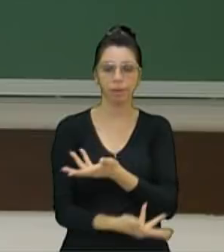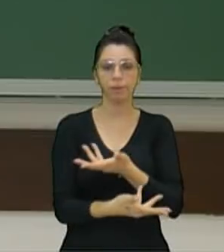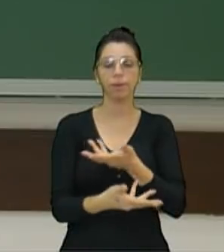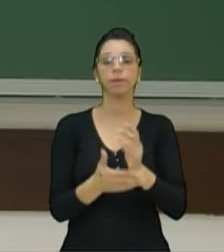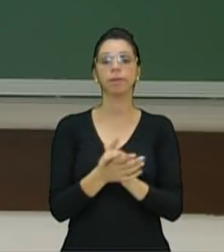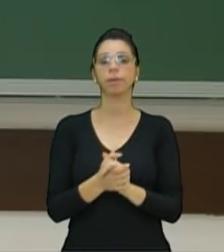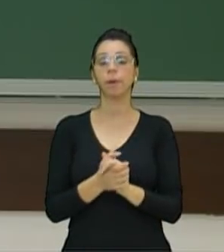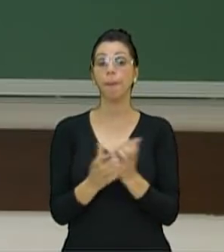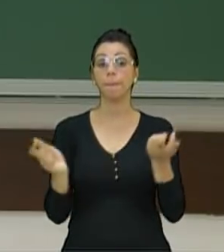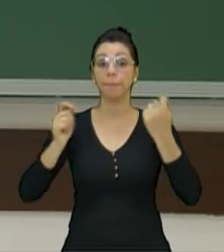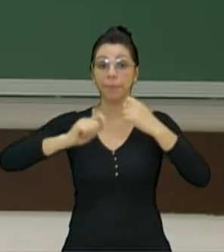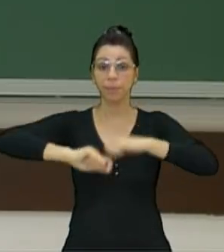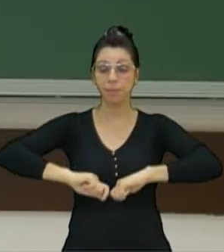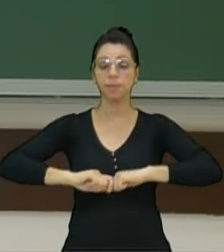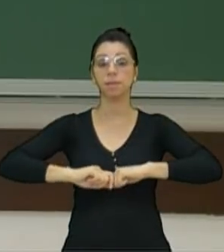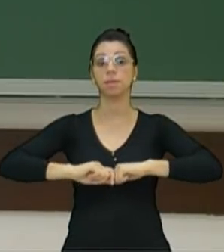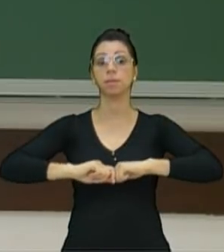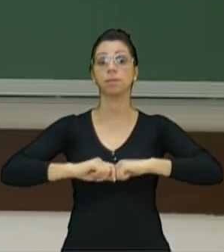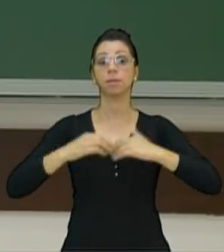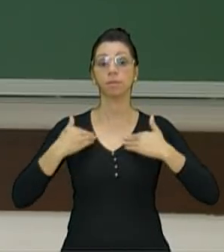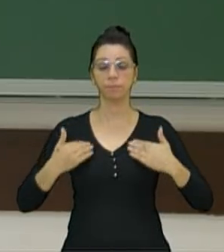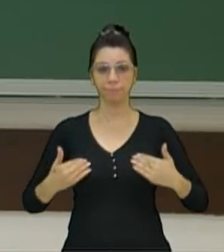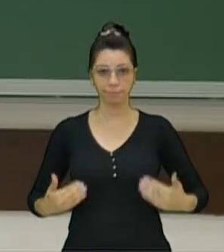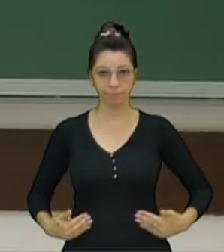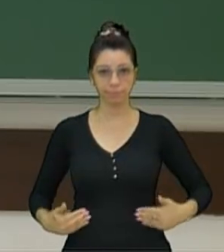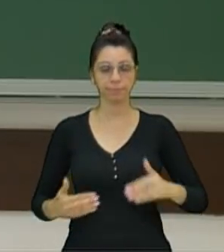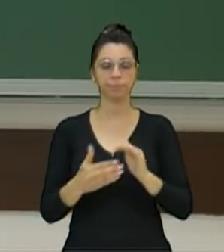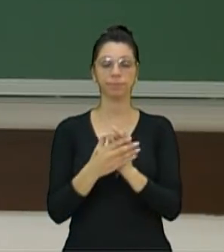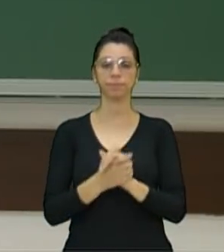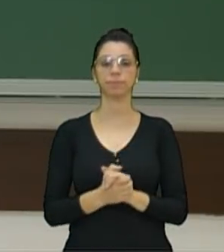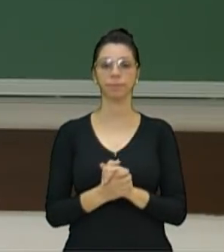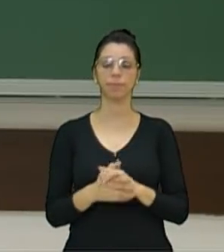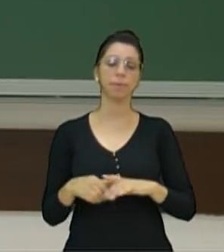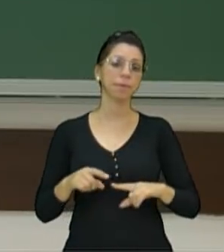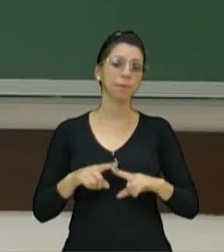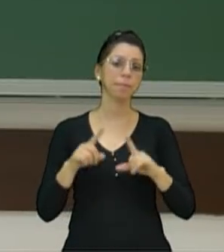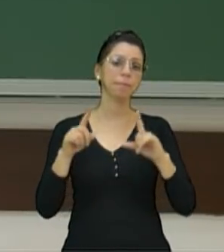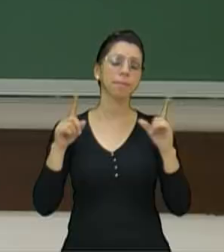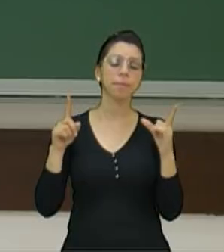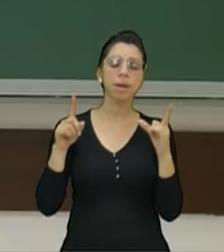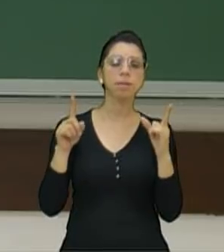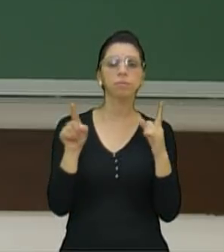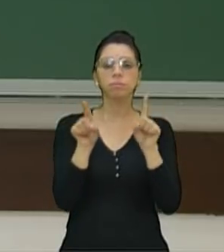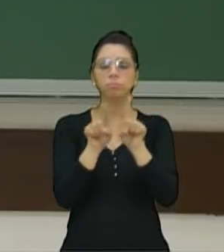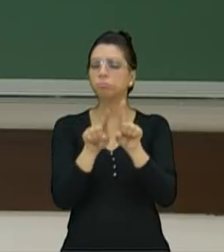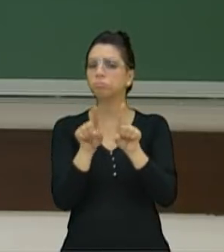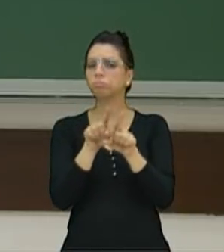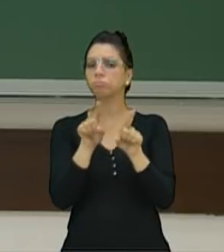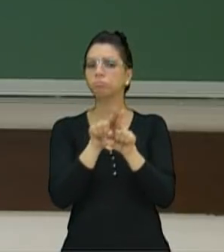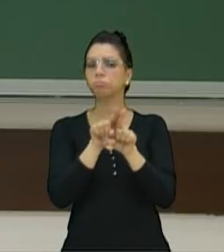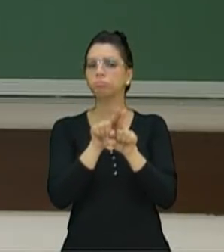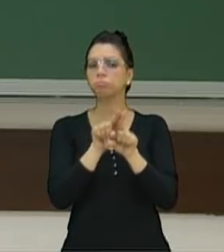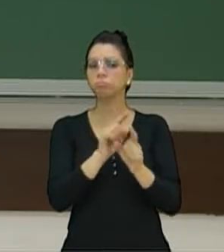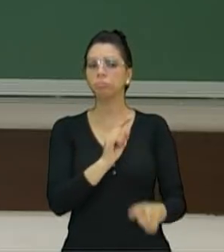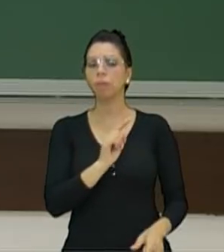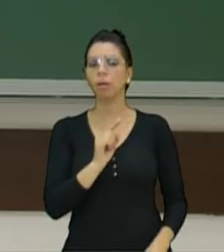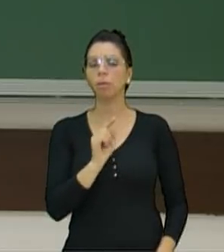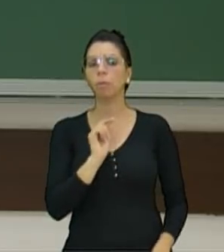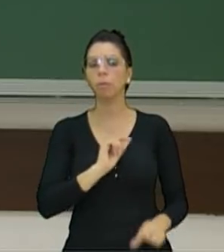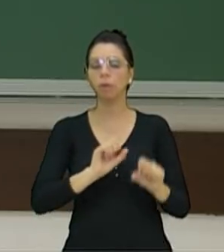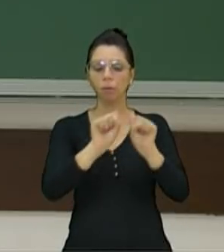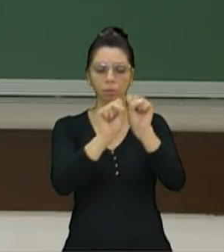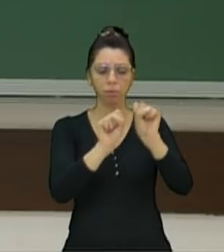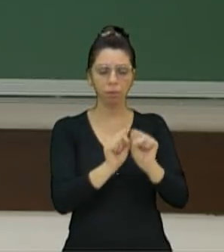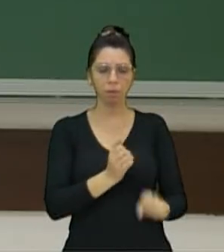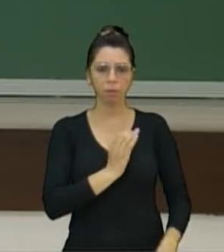aquilo que é essencial ao nosso organismo, tá? Mas além do sistema cardiovascular, nós temos também um